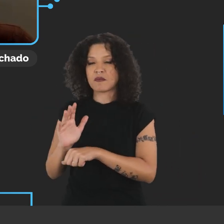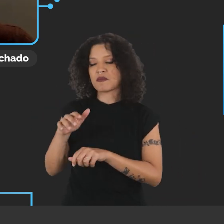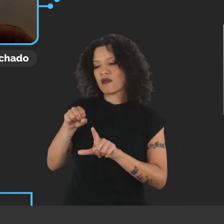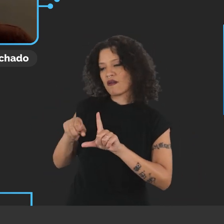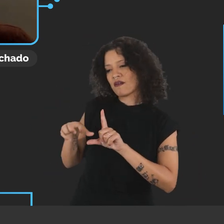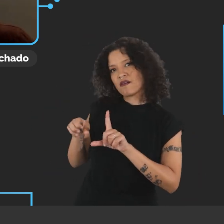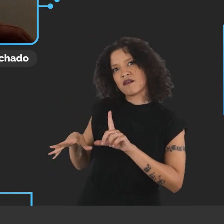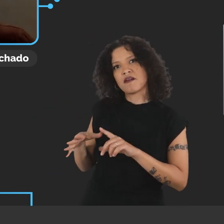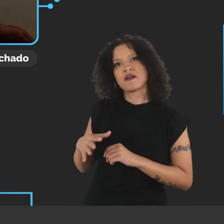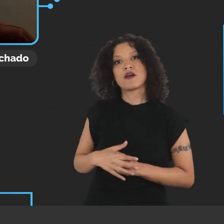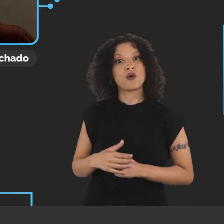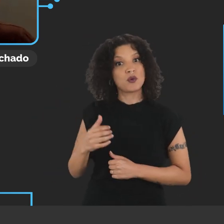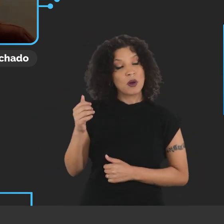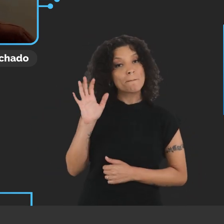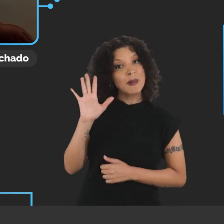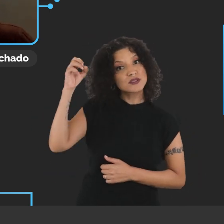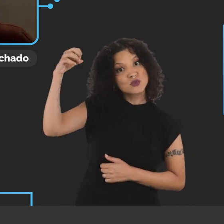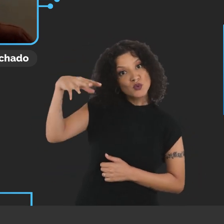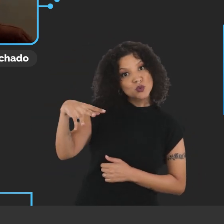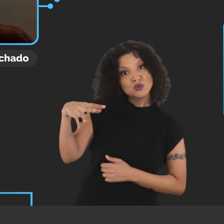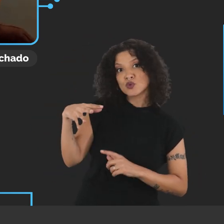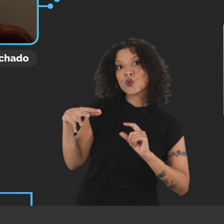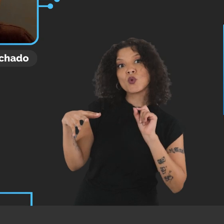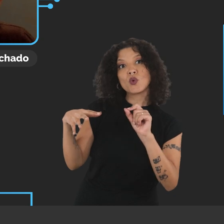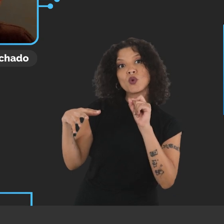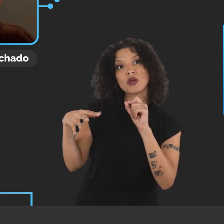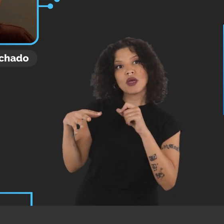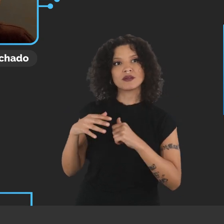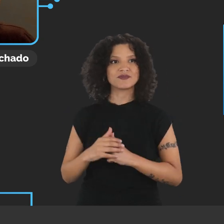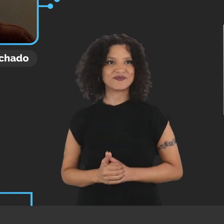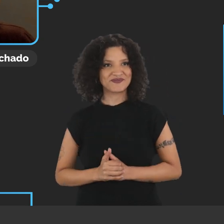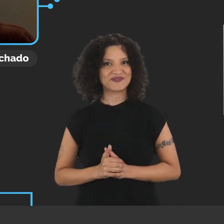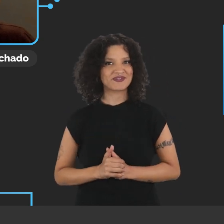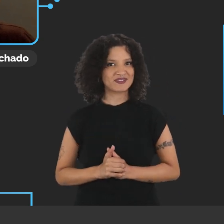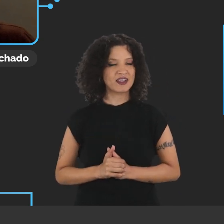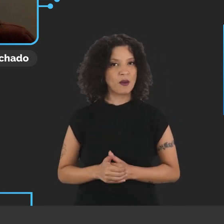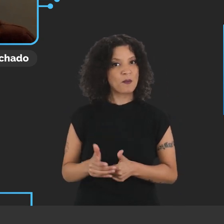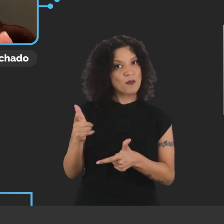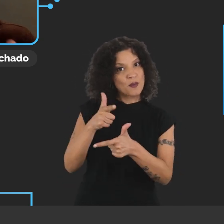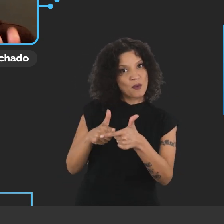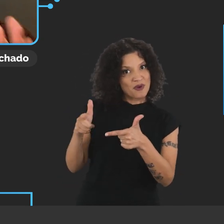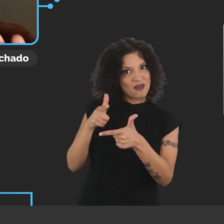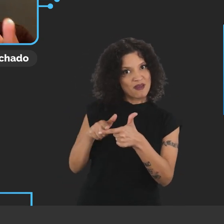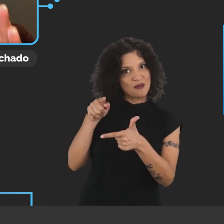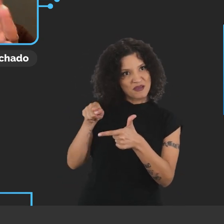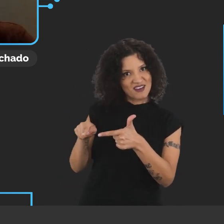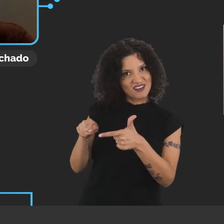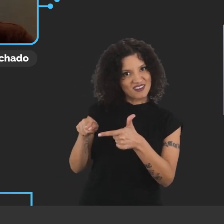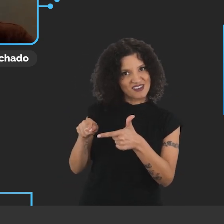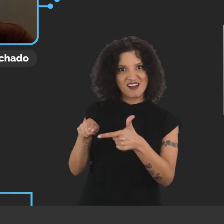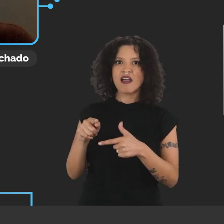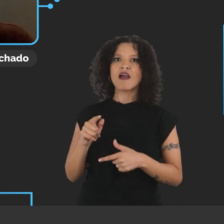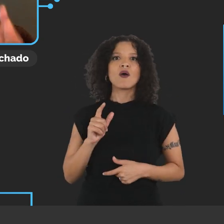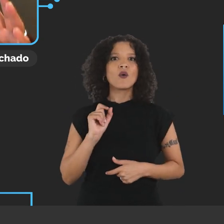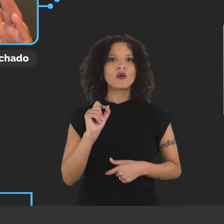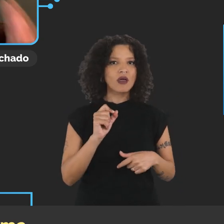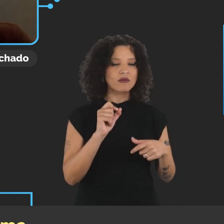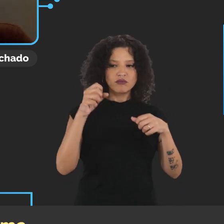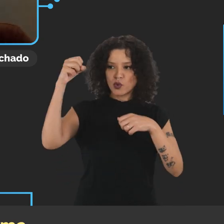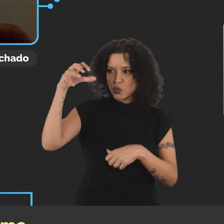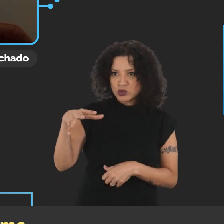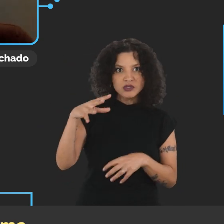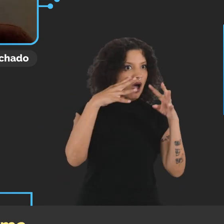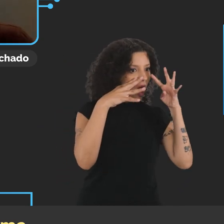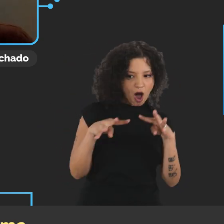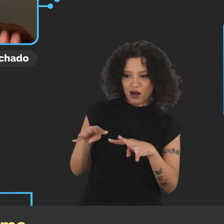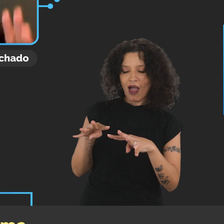cinema, do audiovisual. Mas aqui ela representa o olhar sobre o problema, né? Jogar luz